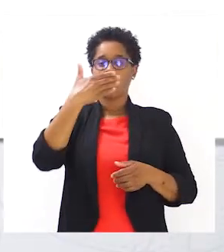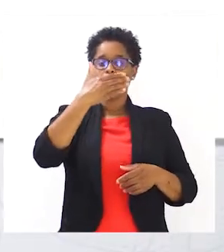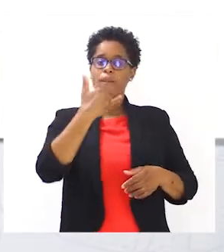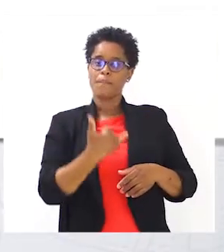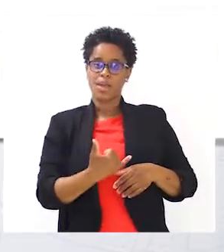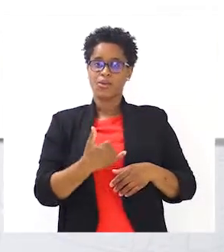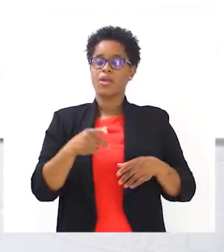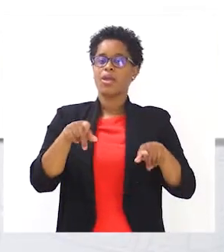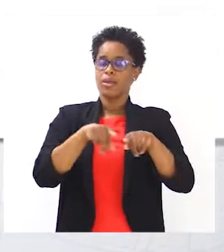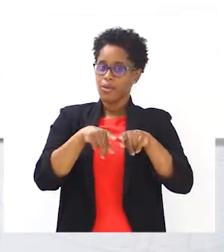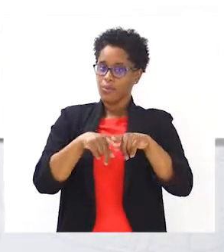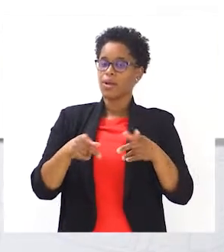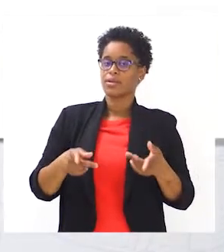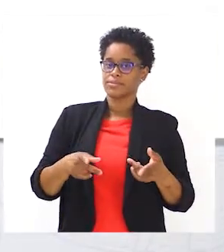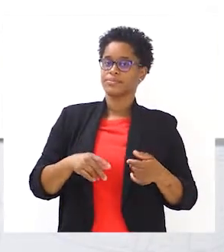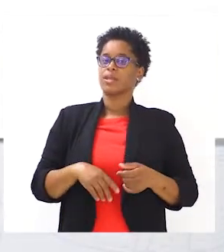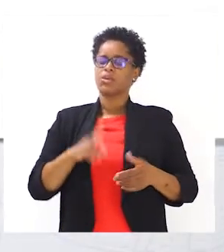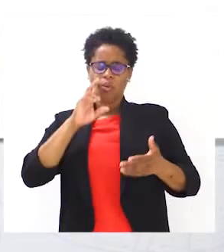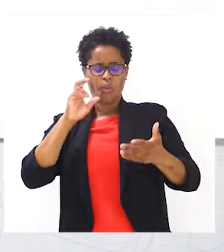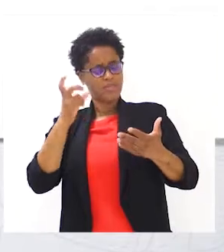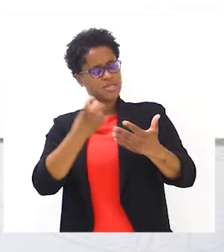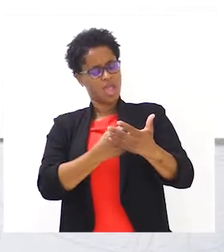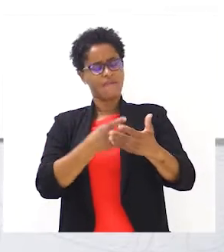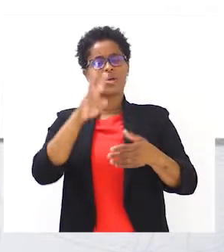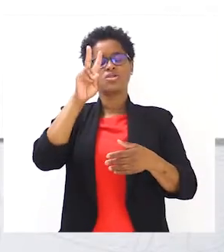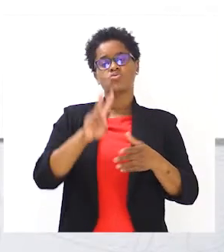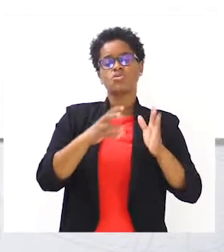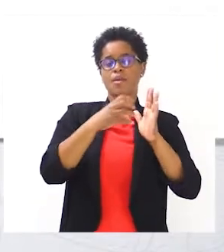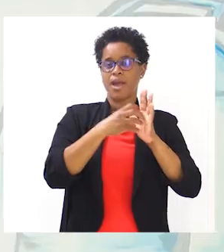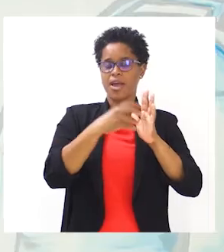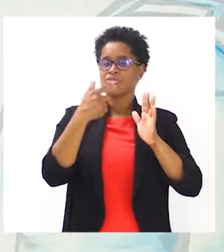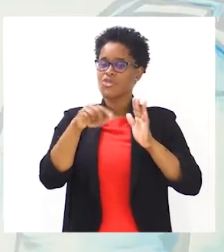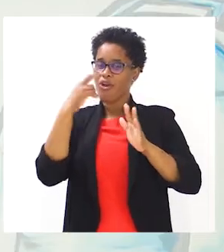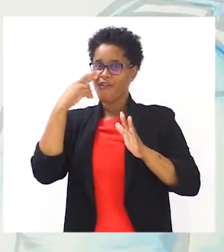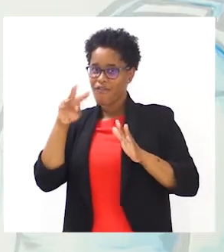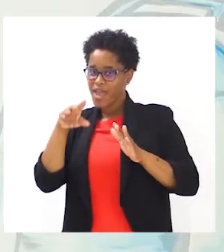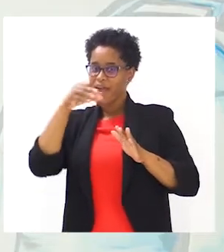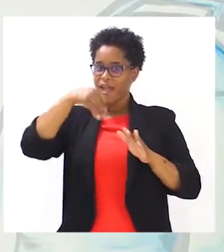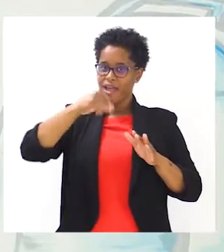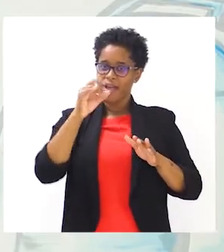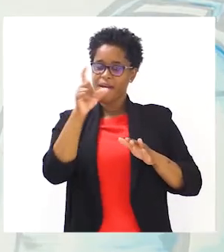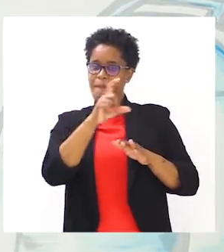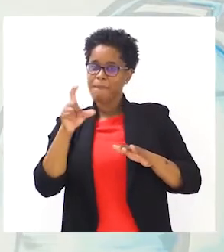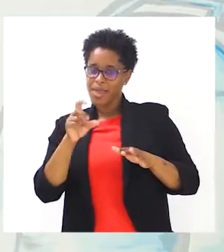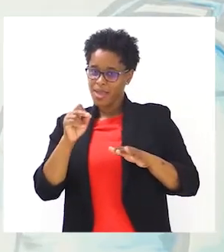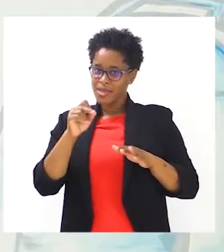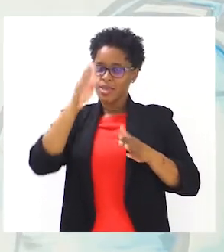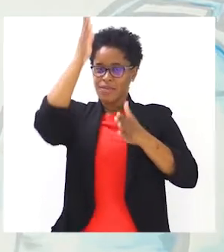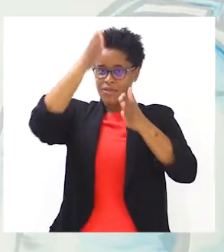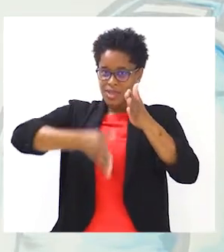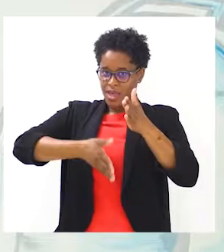é o mesmo que. Observem a segunda imagem. Estão a ver a pizza dividida ao